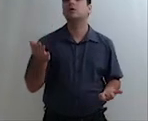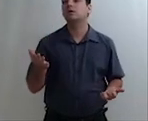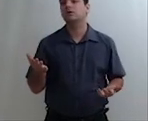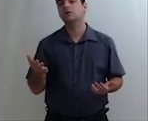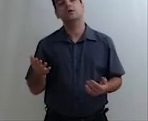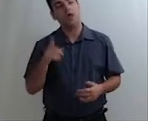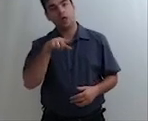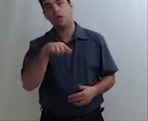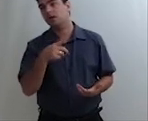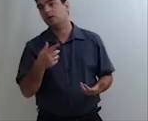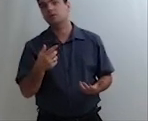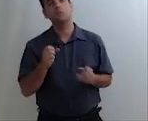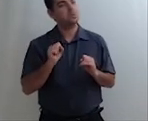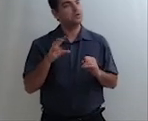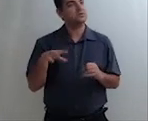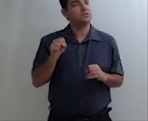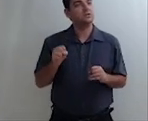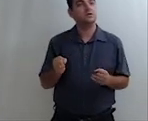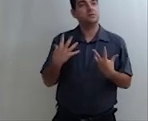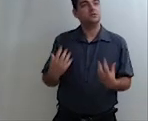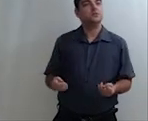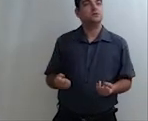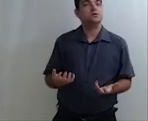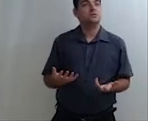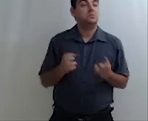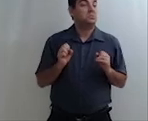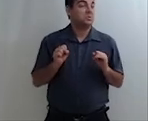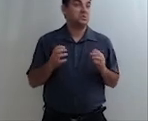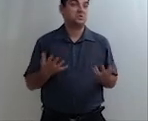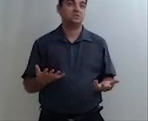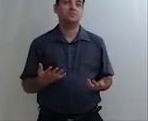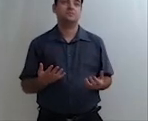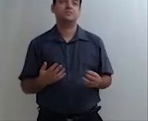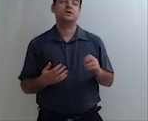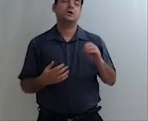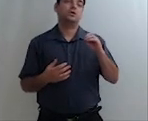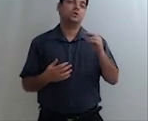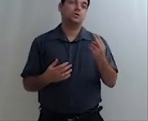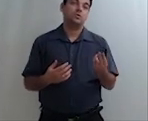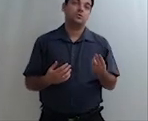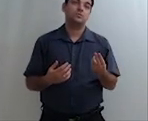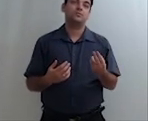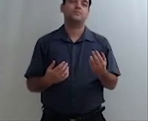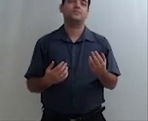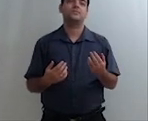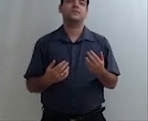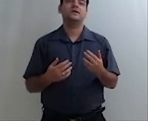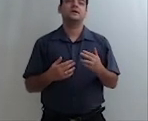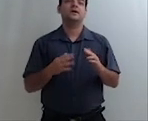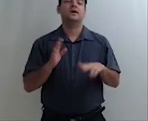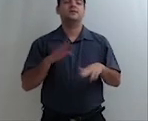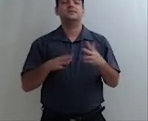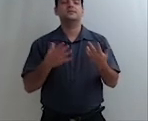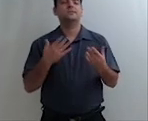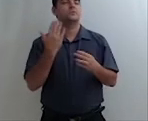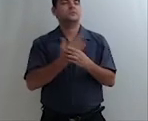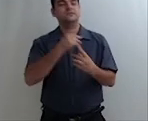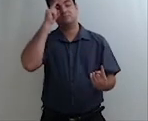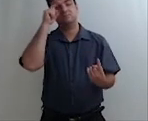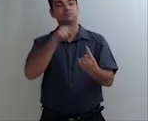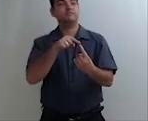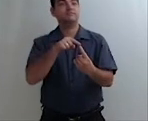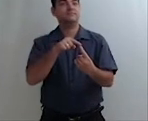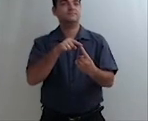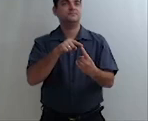auto posterior a ao reconhecimento seja um auto muito objetivo talvez não chega a